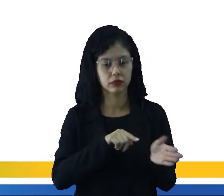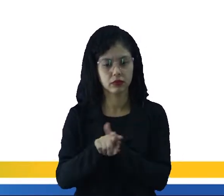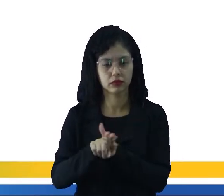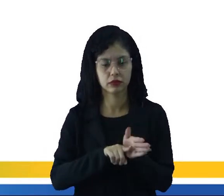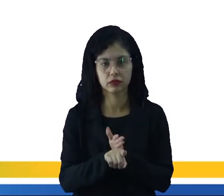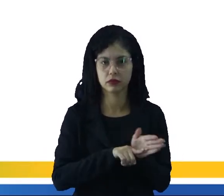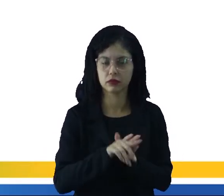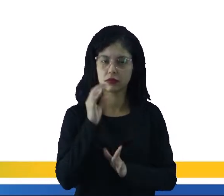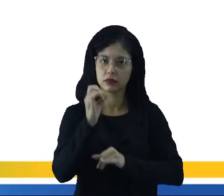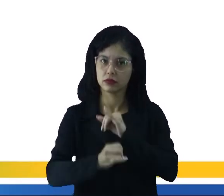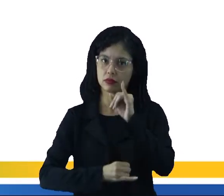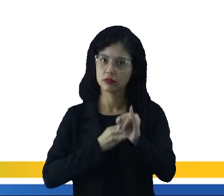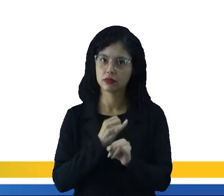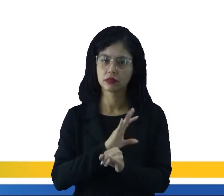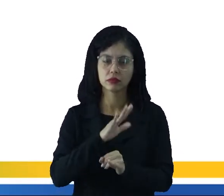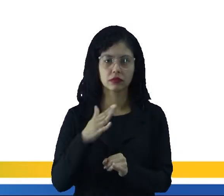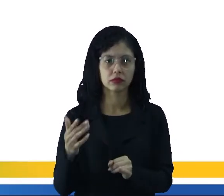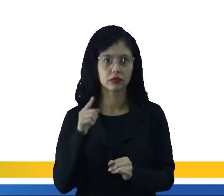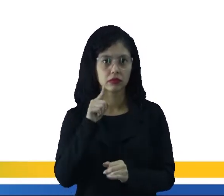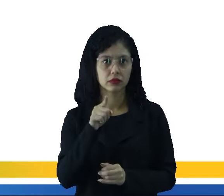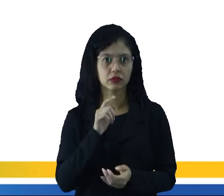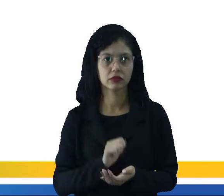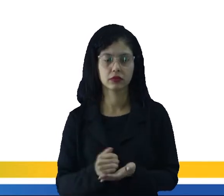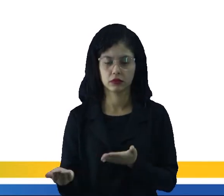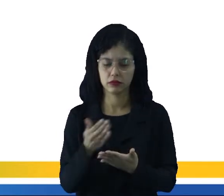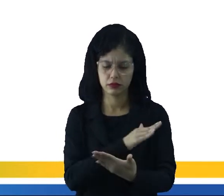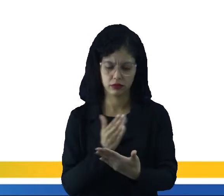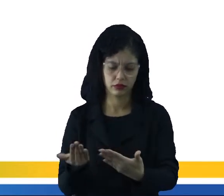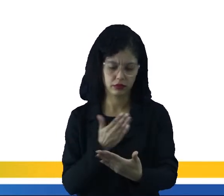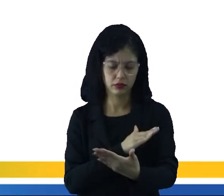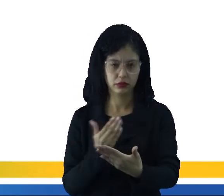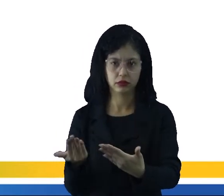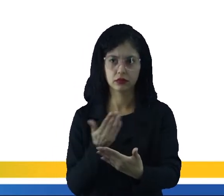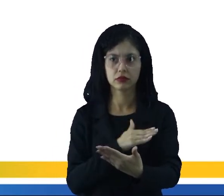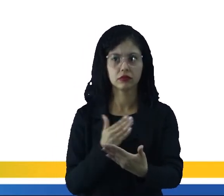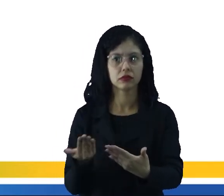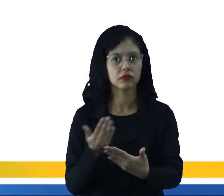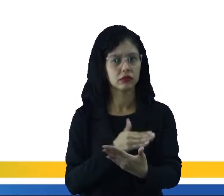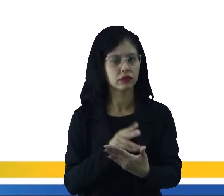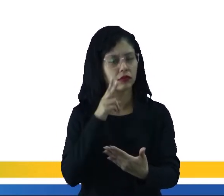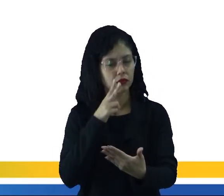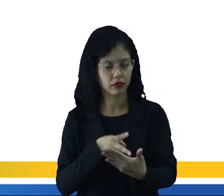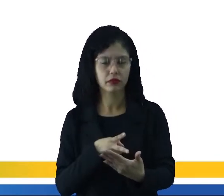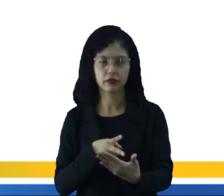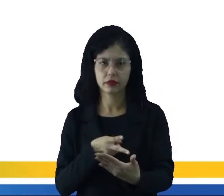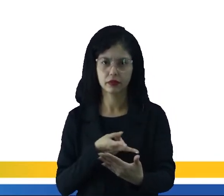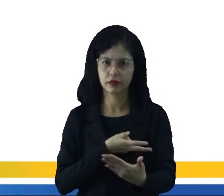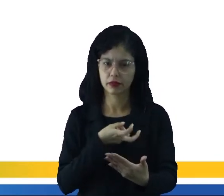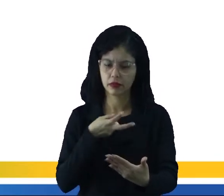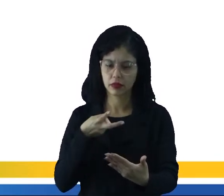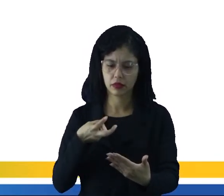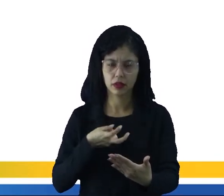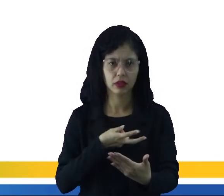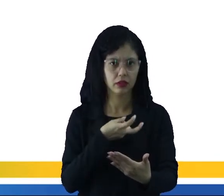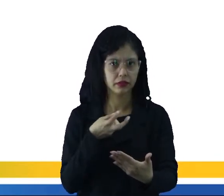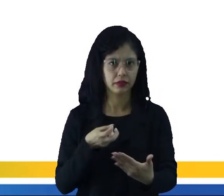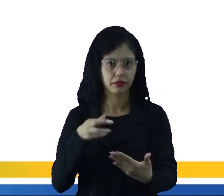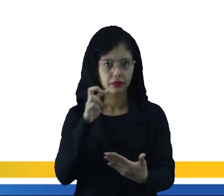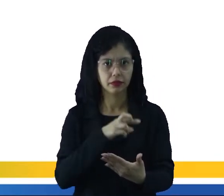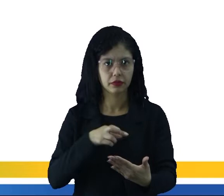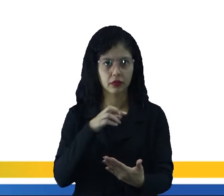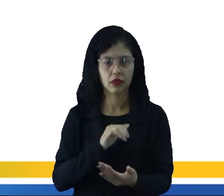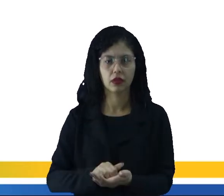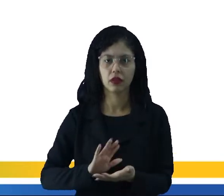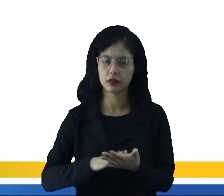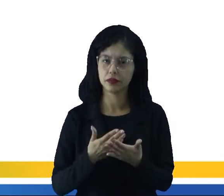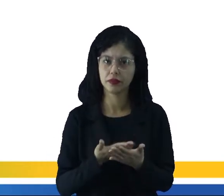pesquisar na internet ou quando você está folheando um livro para poder fazer uma análise,